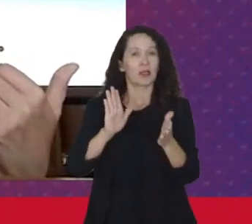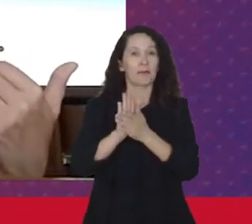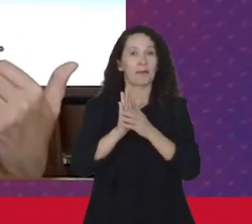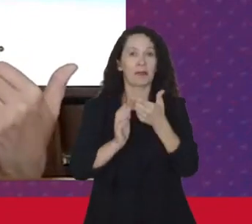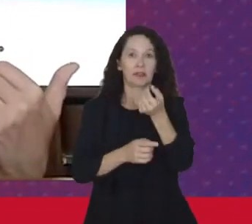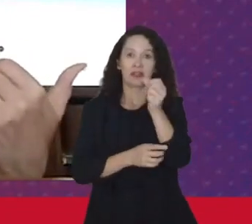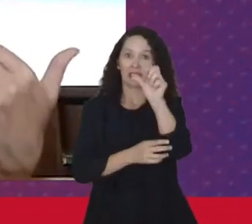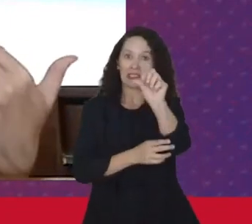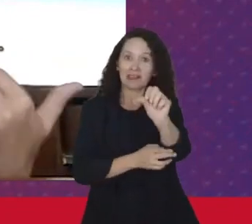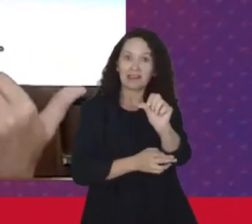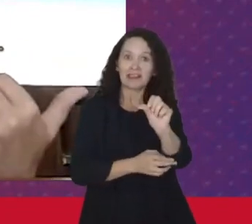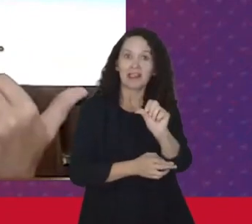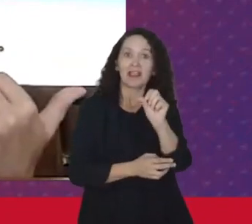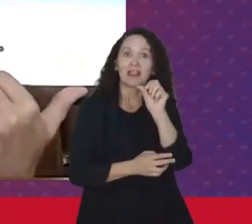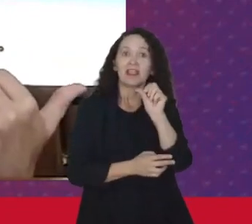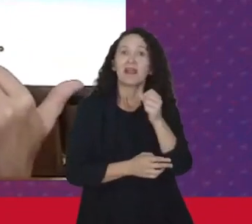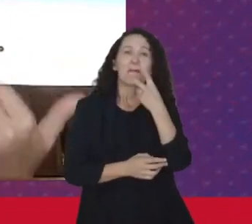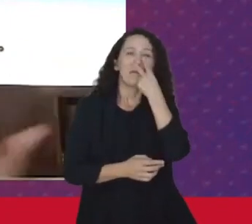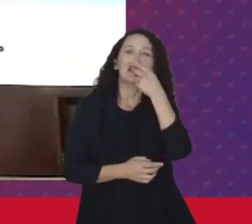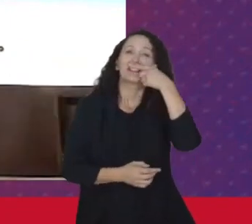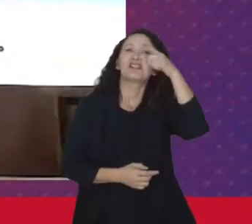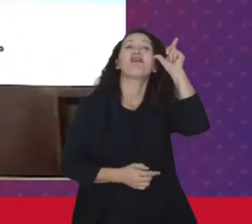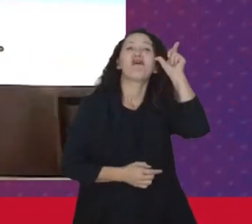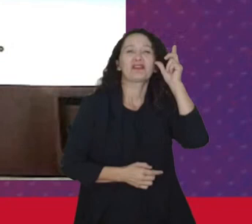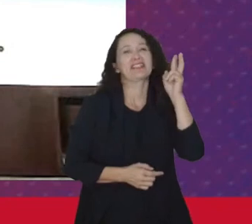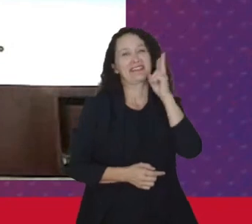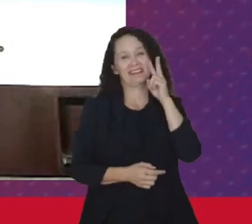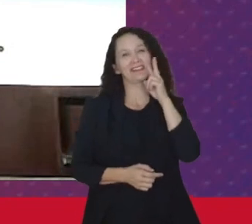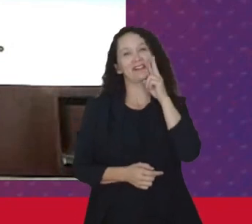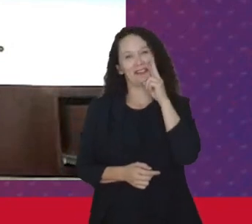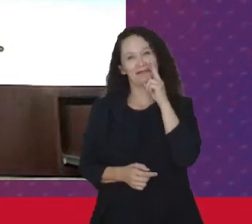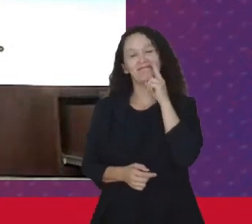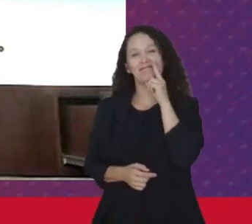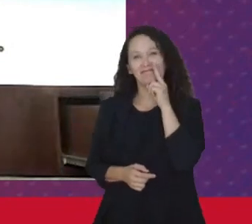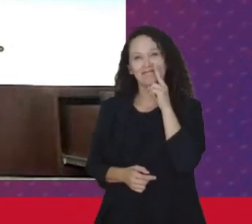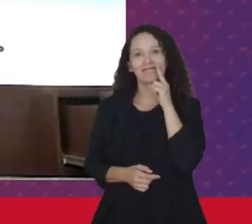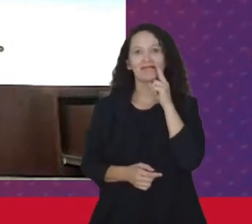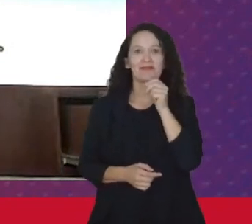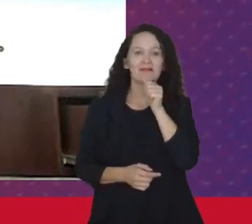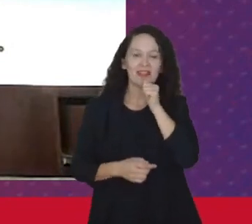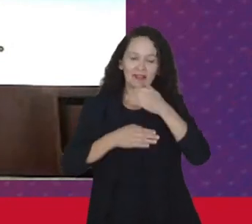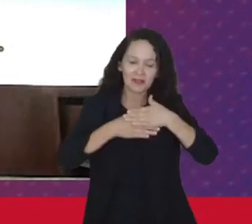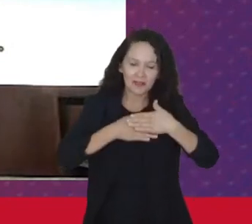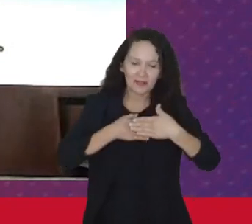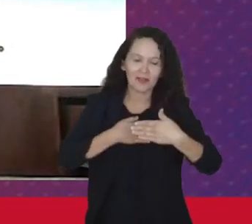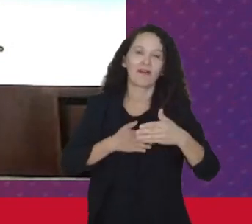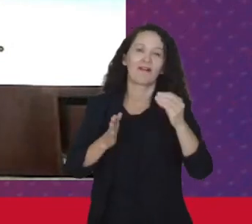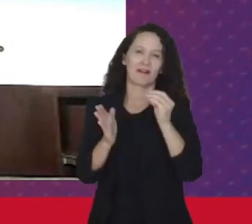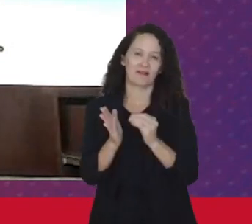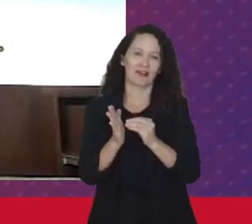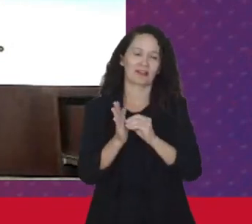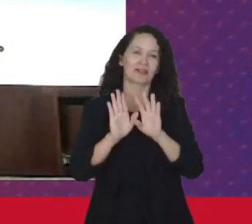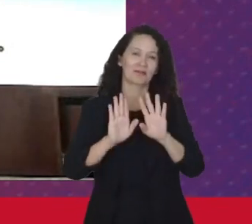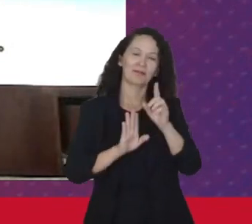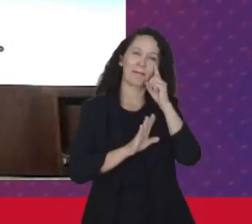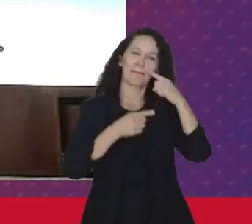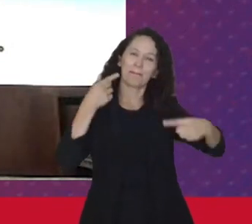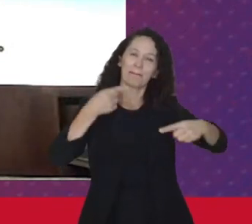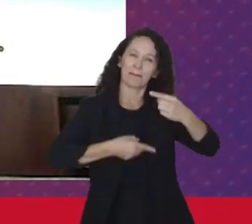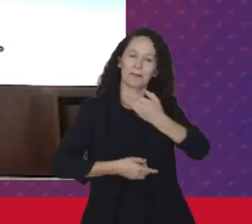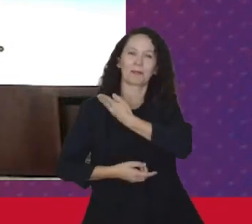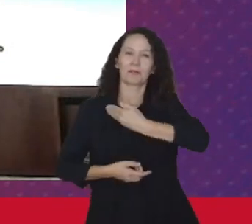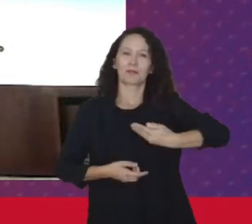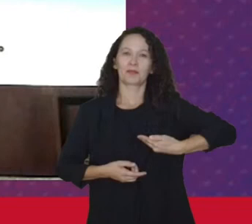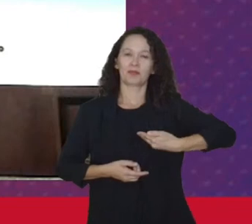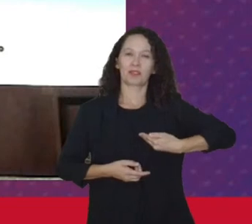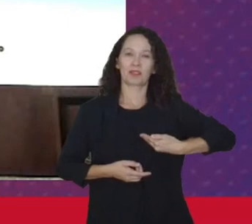2016, a gente está falando em tempo histórico de ontem, né? Então a gente ainda tem muito que caminhar. Quando a gente pensa em políticas públicas